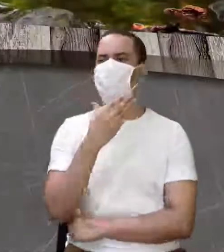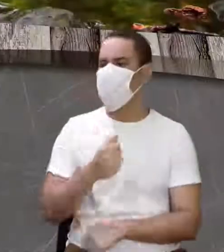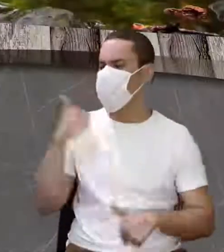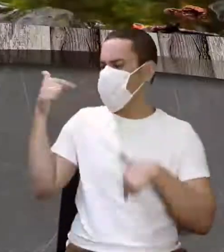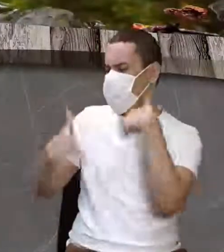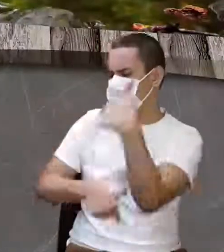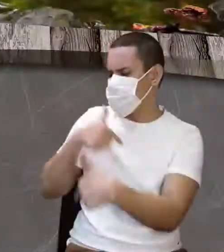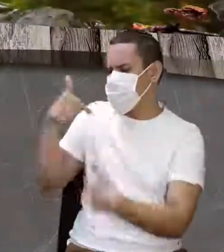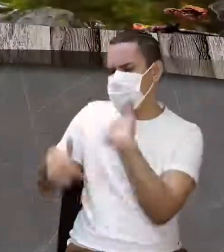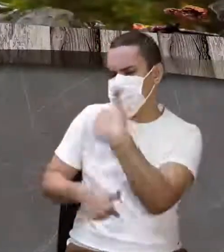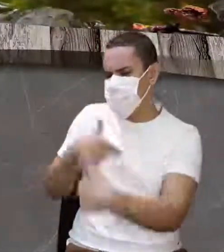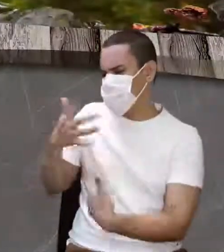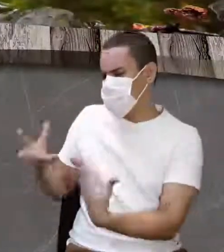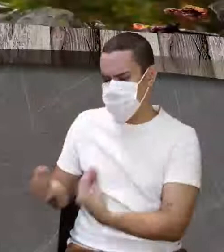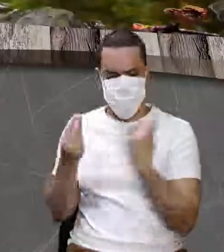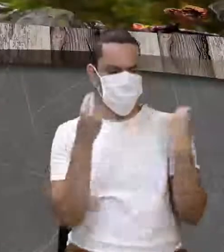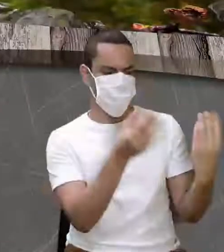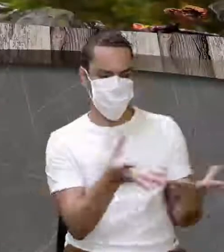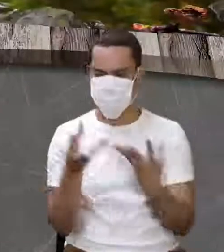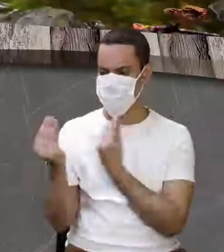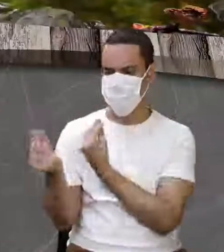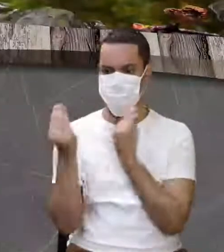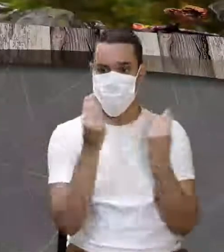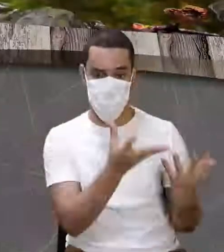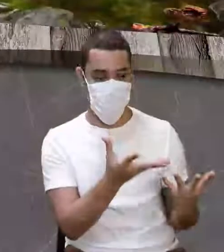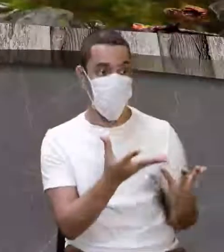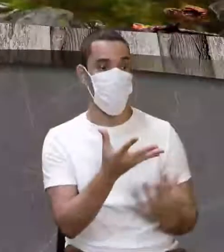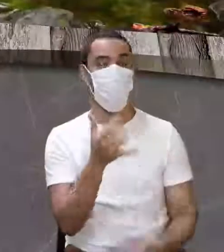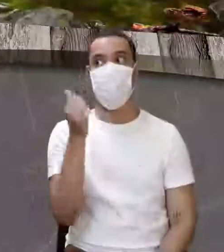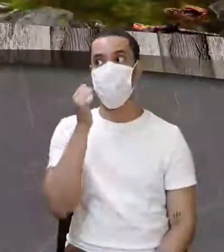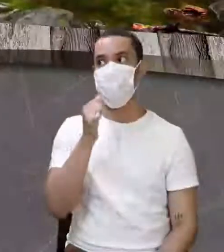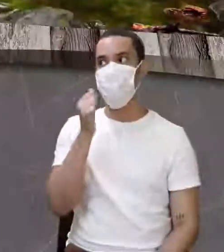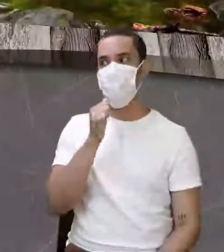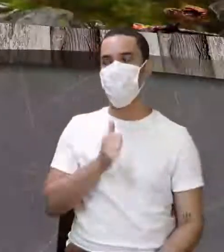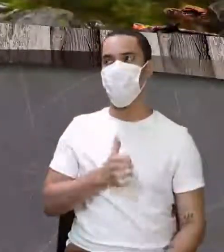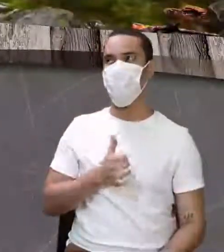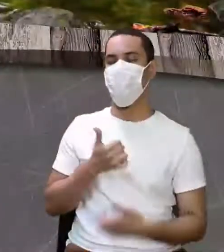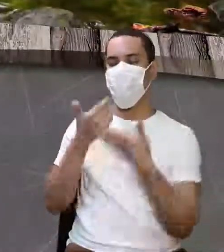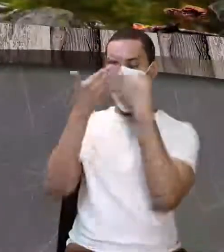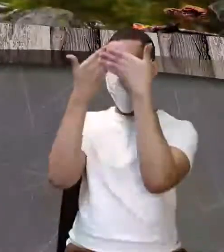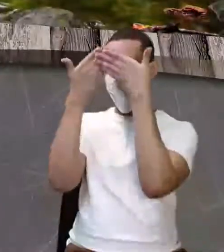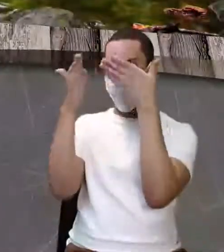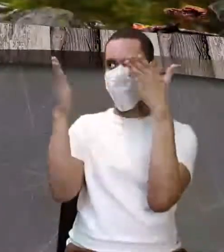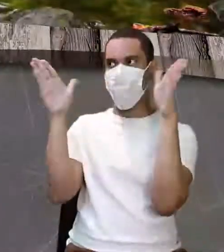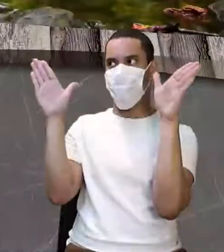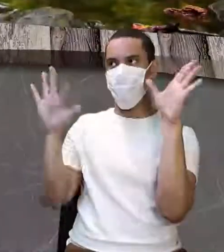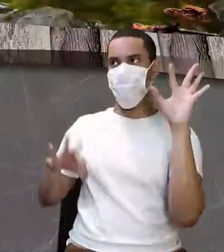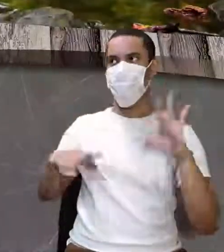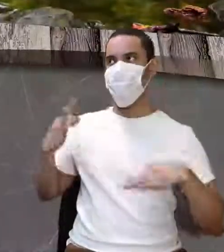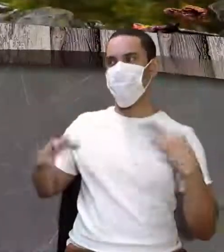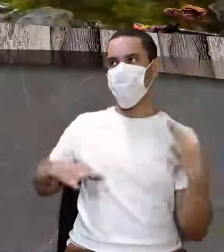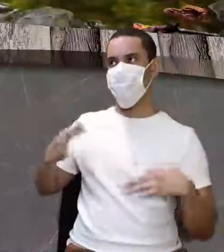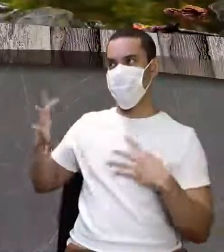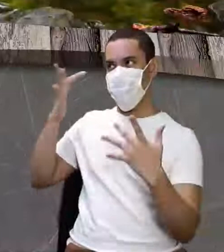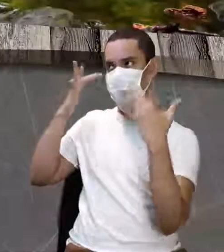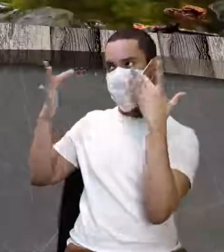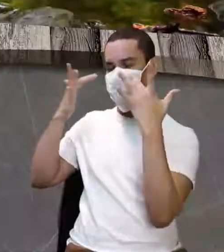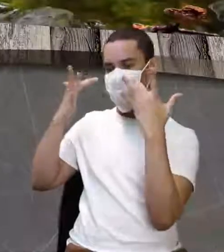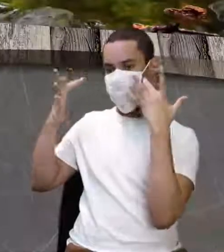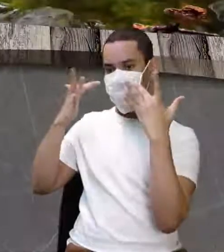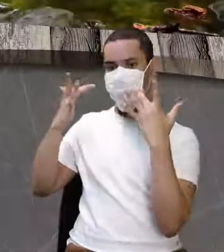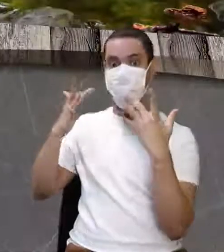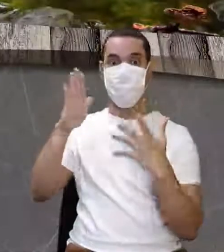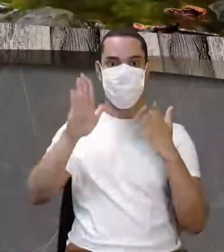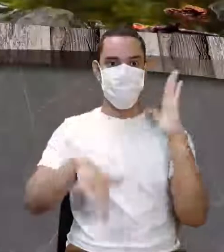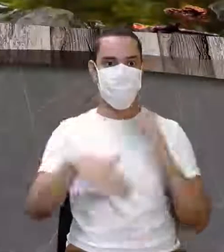poder chegar realmente a compartilhar os seus gametas com esse macho, certo? Às vezes eu fico